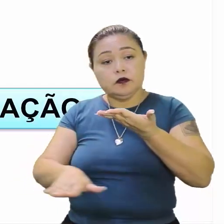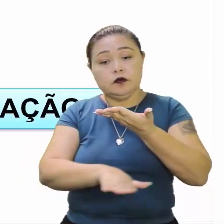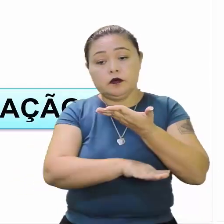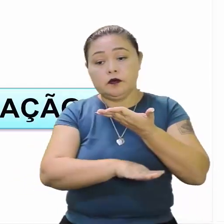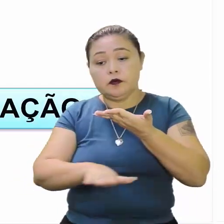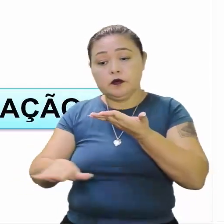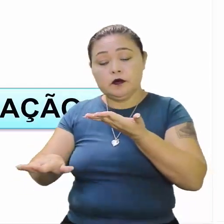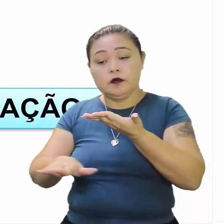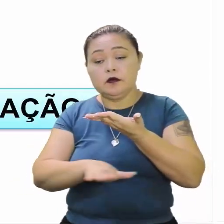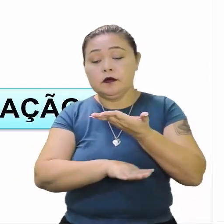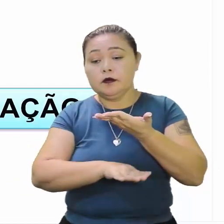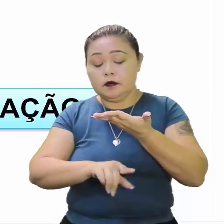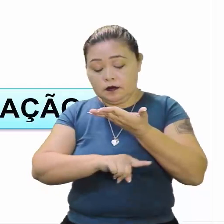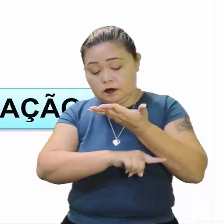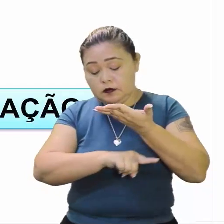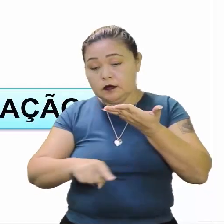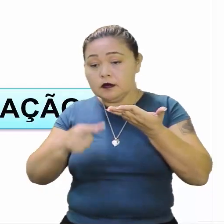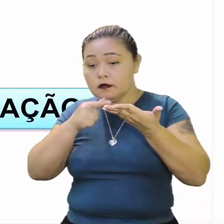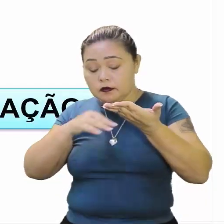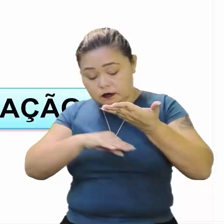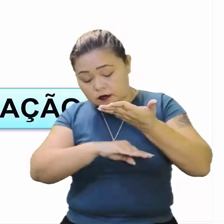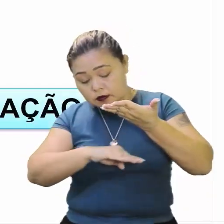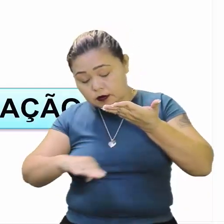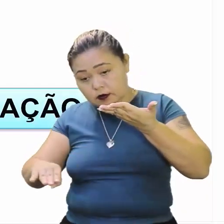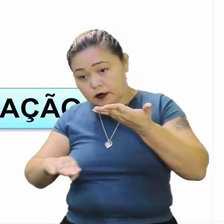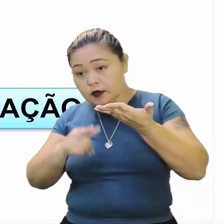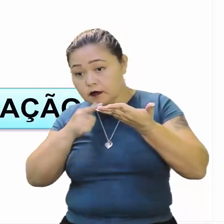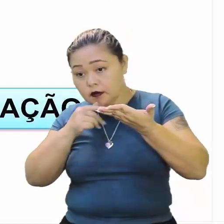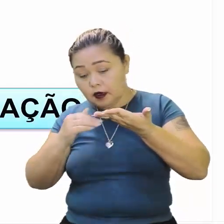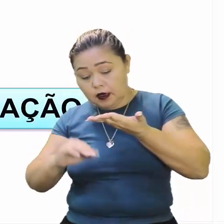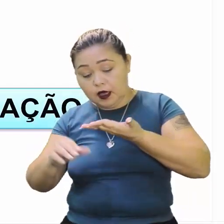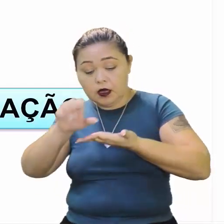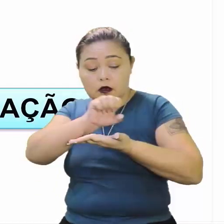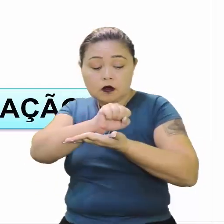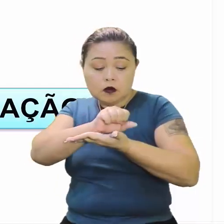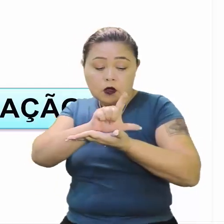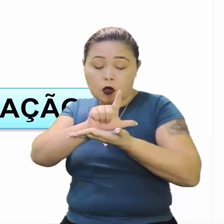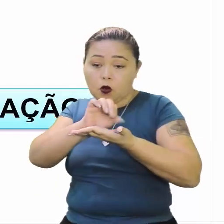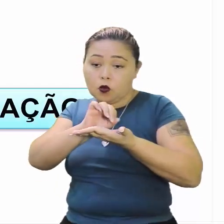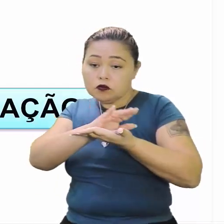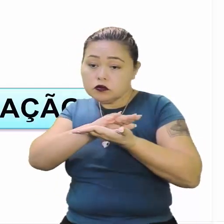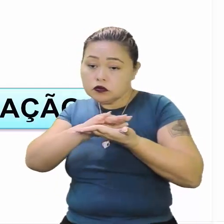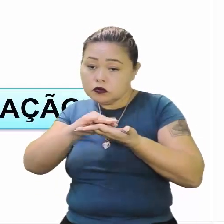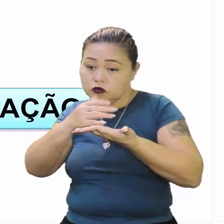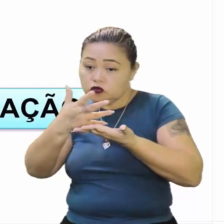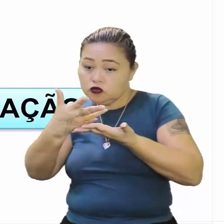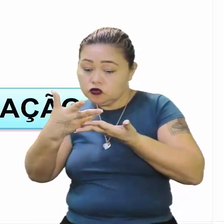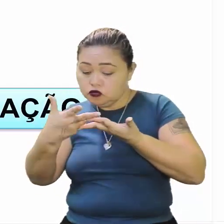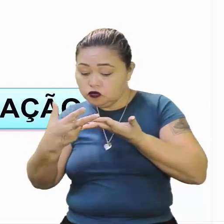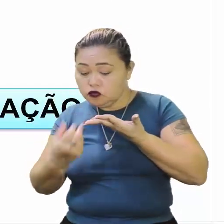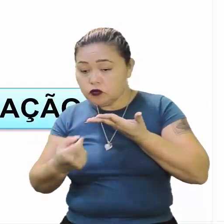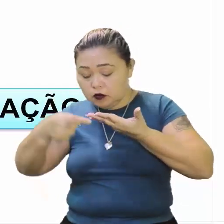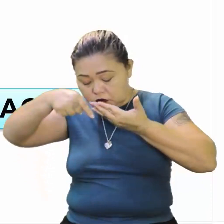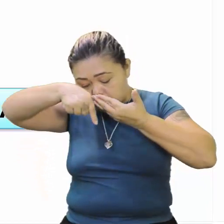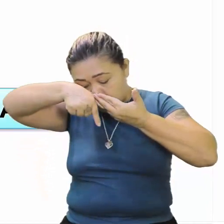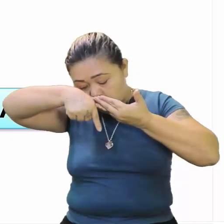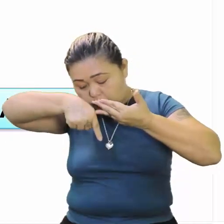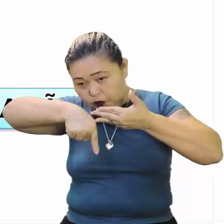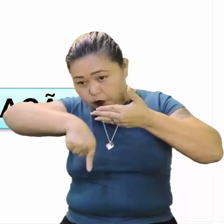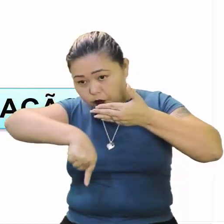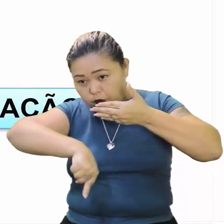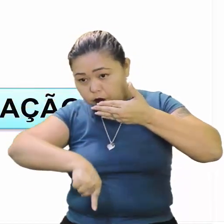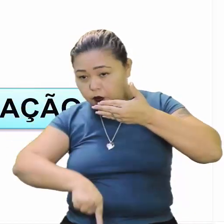temos a chamada água subterrânea, na qual você fura os poços semi-artesianos ou